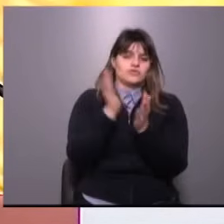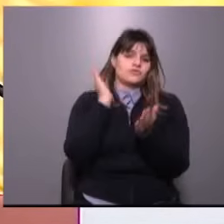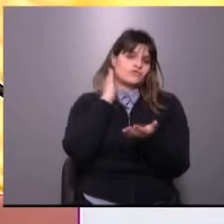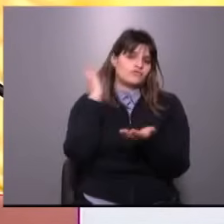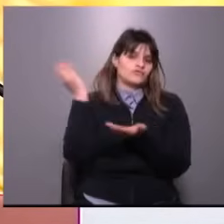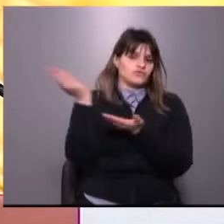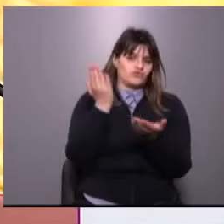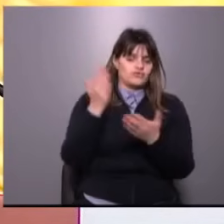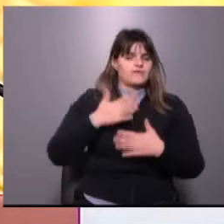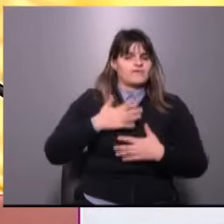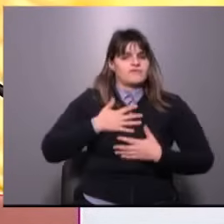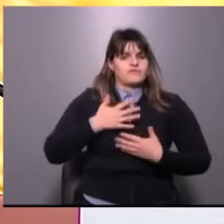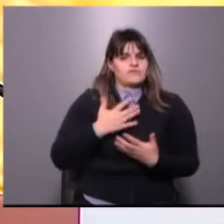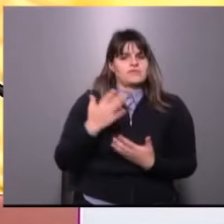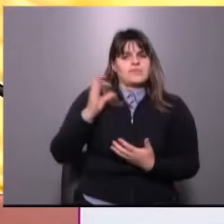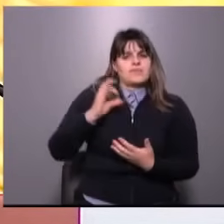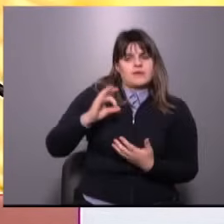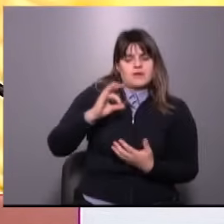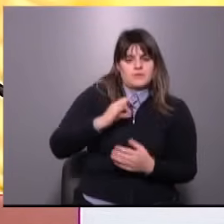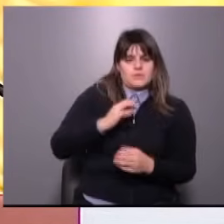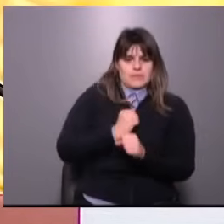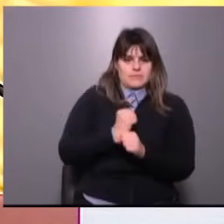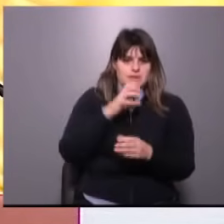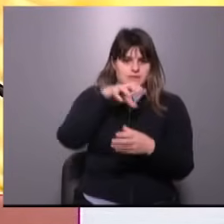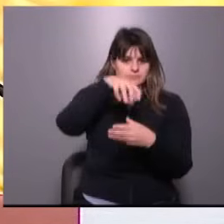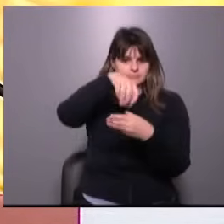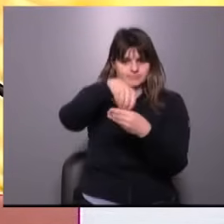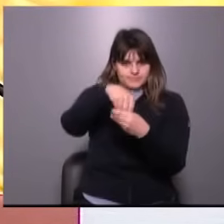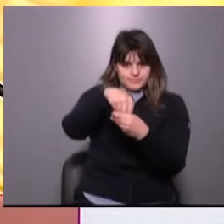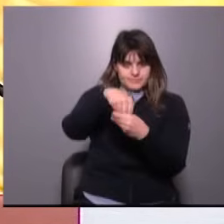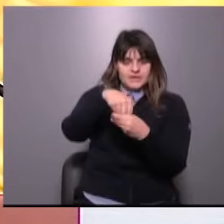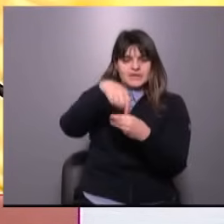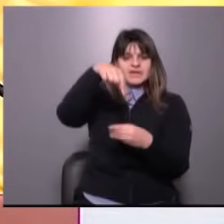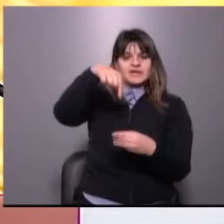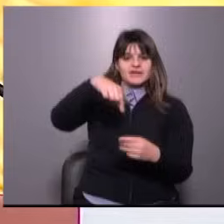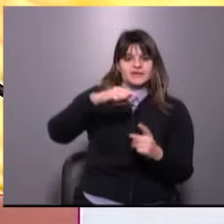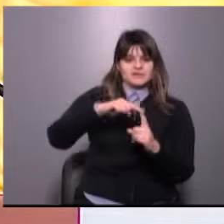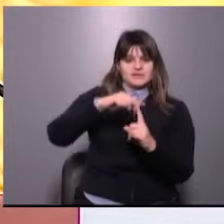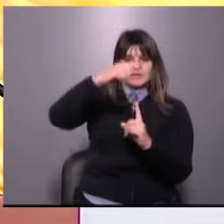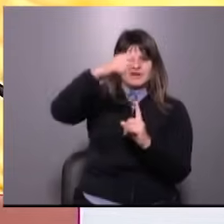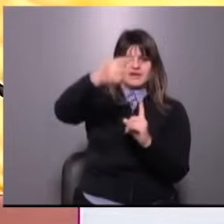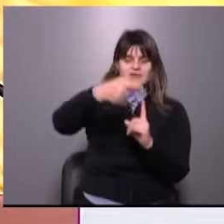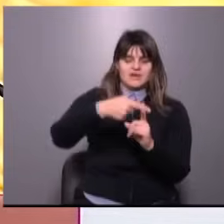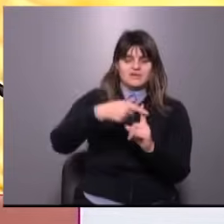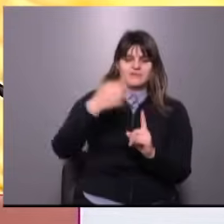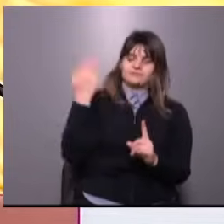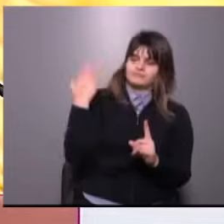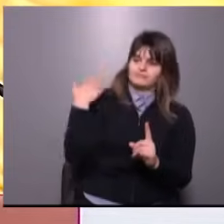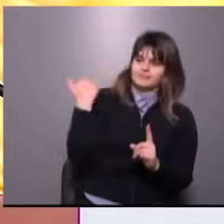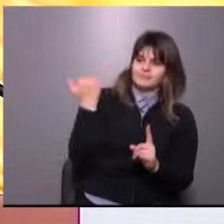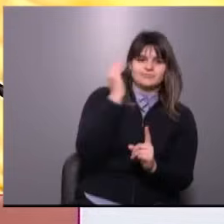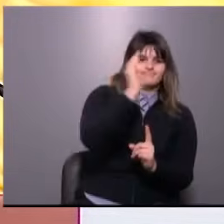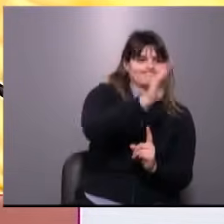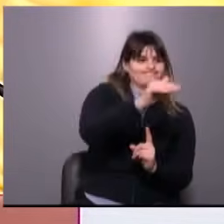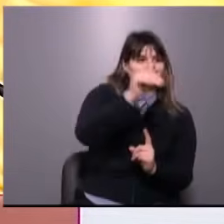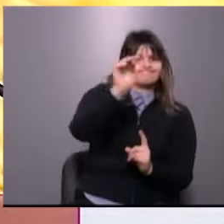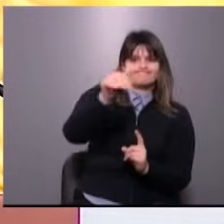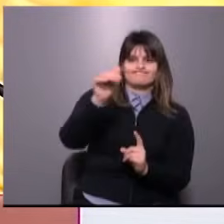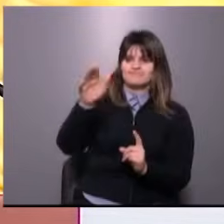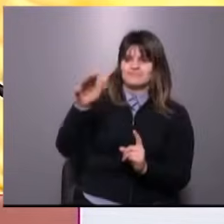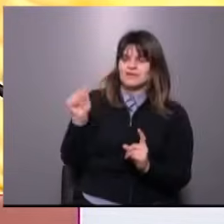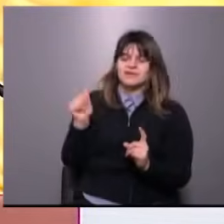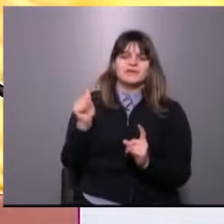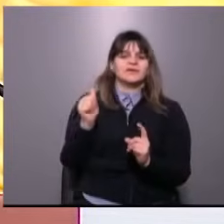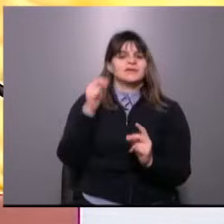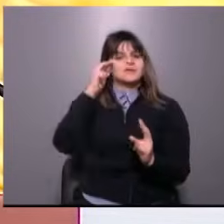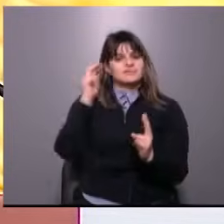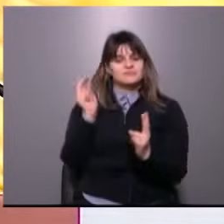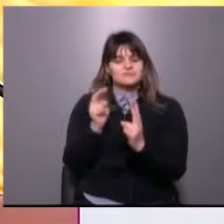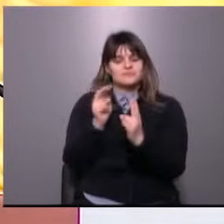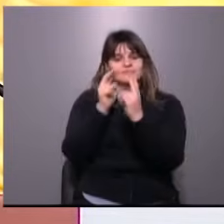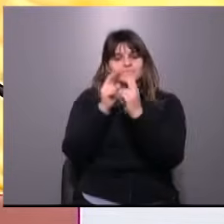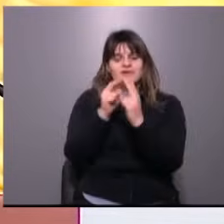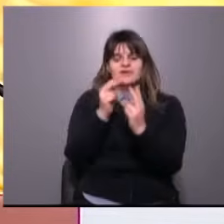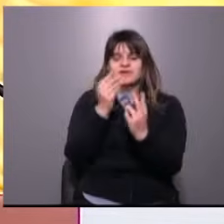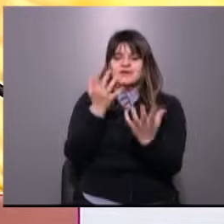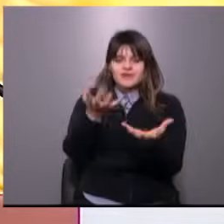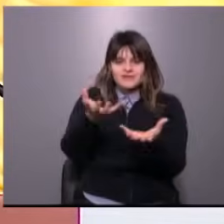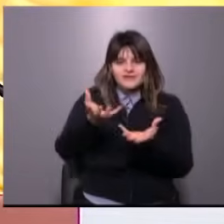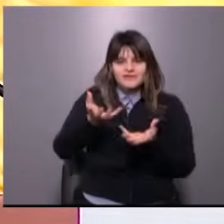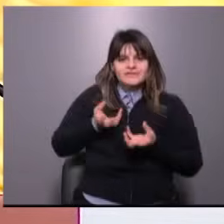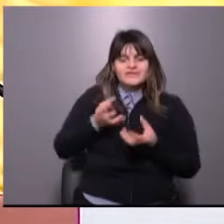Por todos os funcionários e voluntários do Santuário de Fátima, para que neste ano em que somos chamados ao